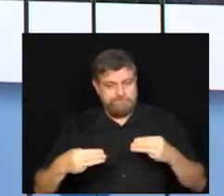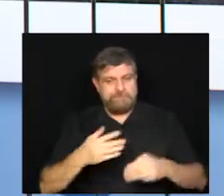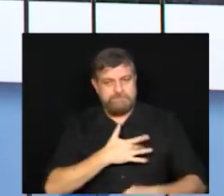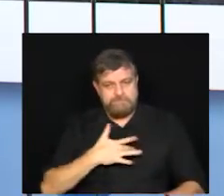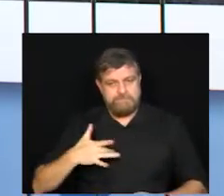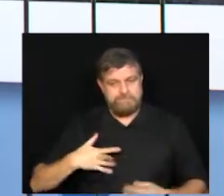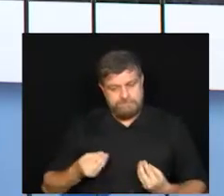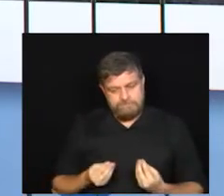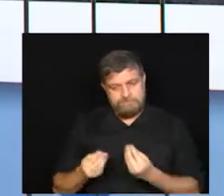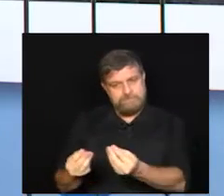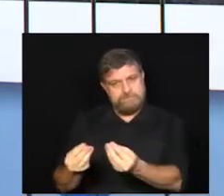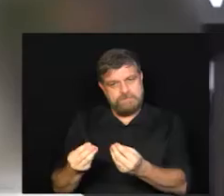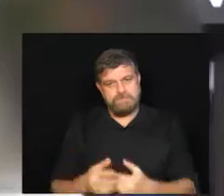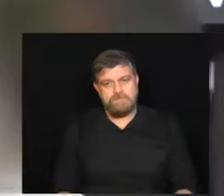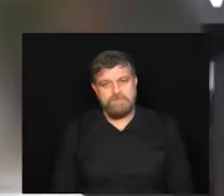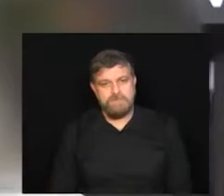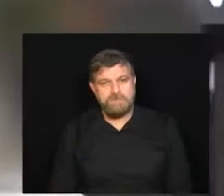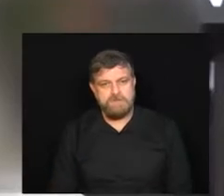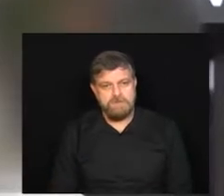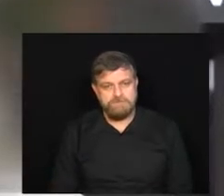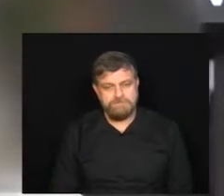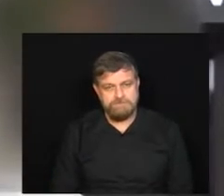Saúde.